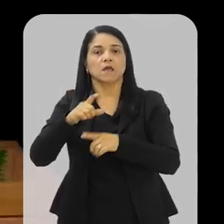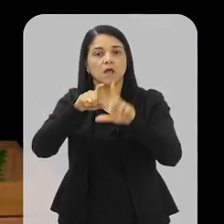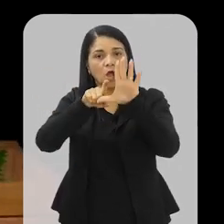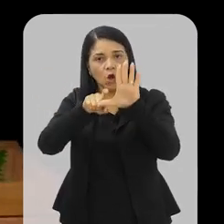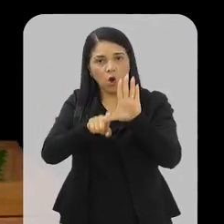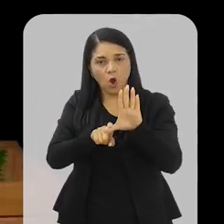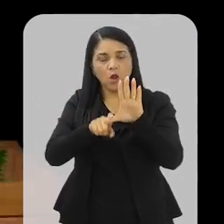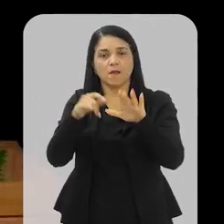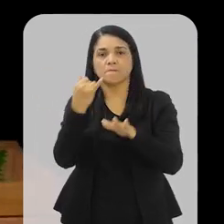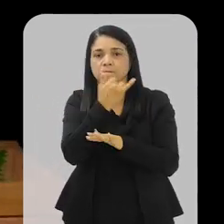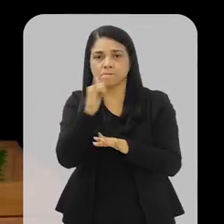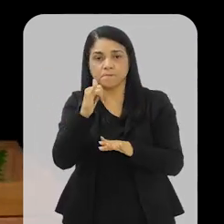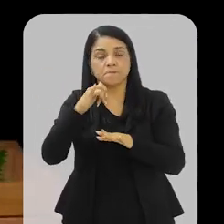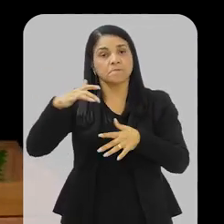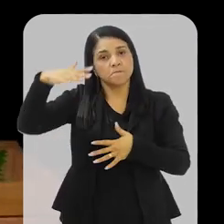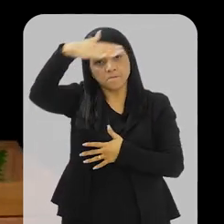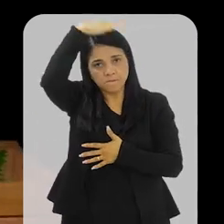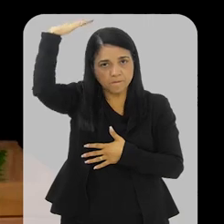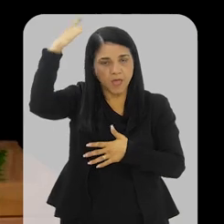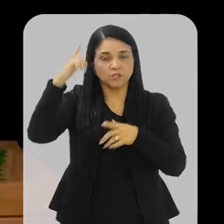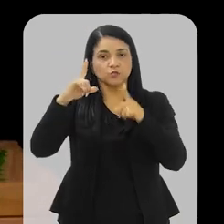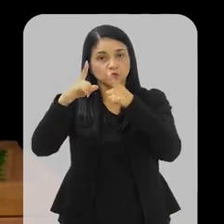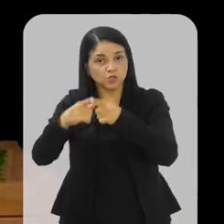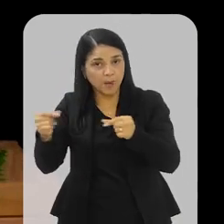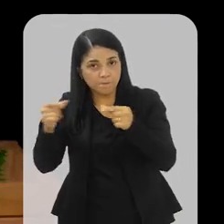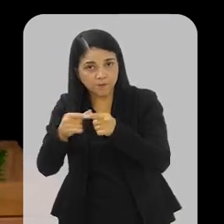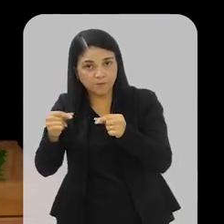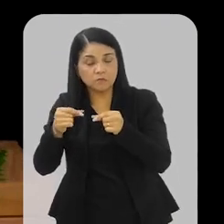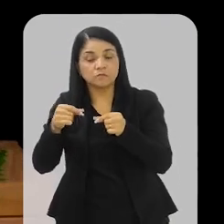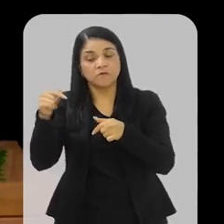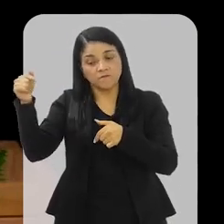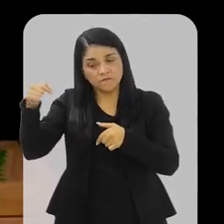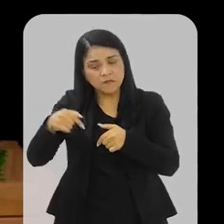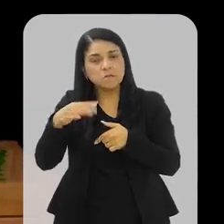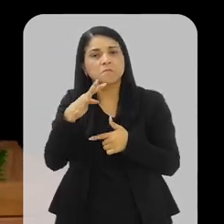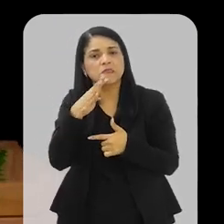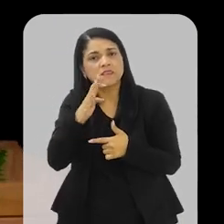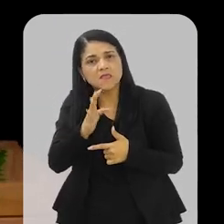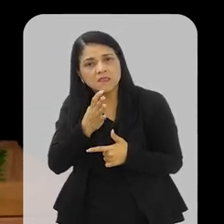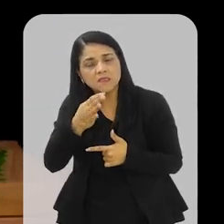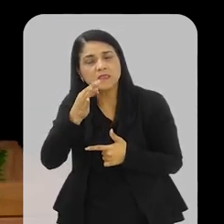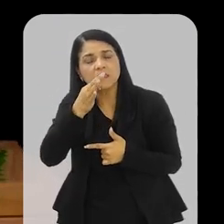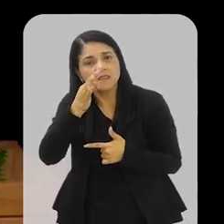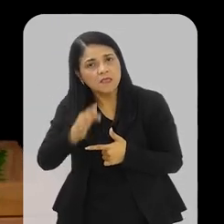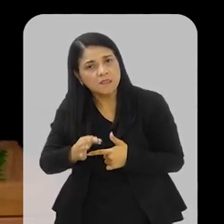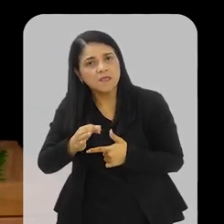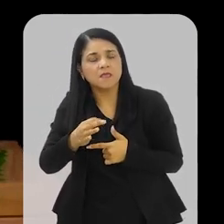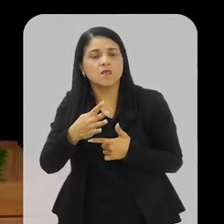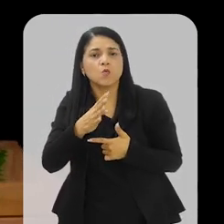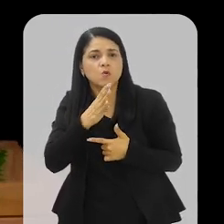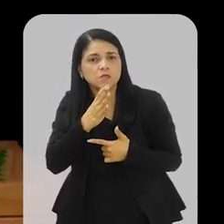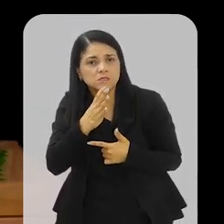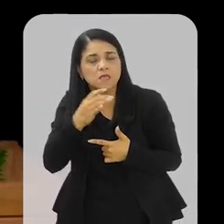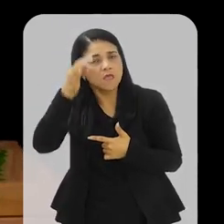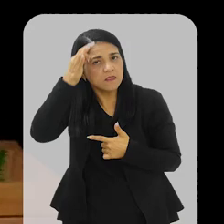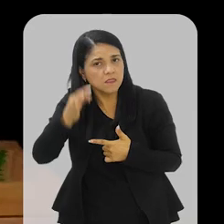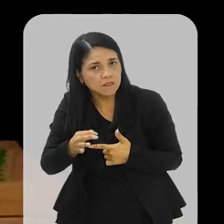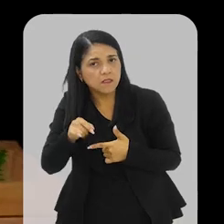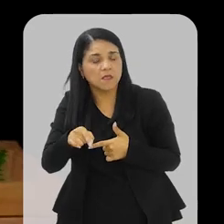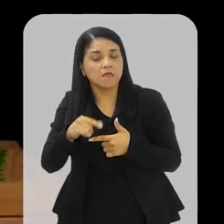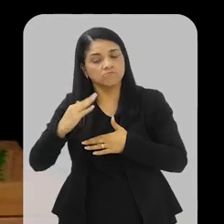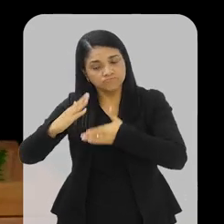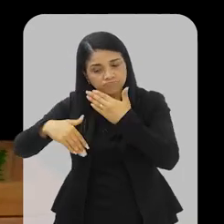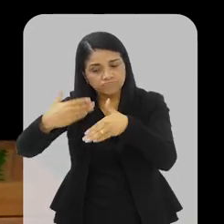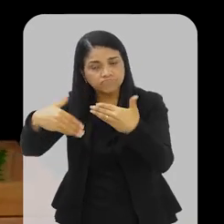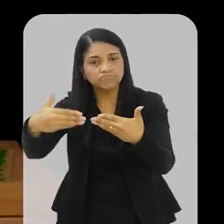Angola da Itália México Japão justamente para entender de perto essa desenvoltura